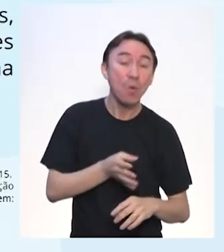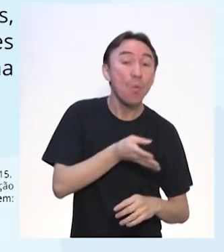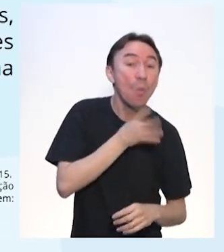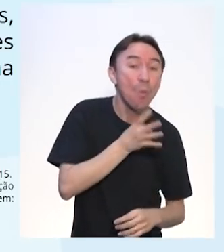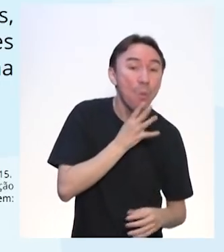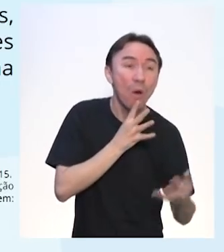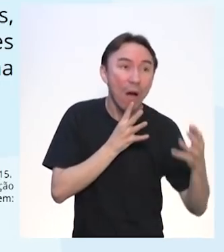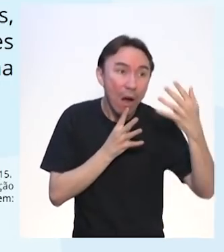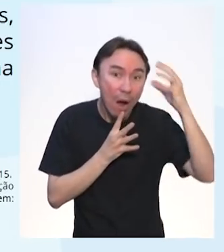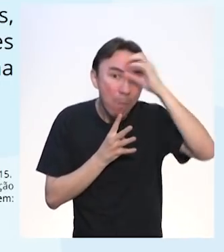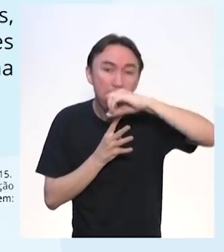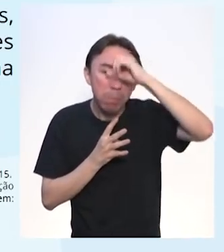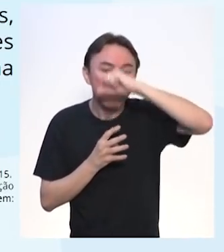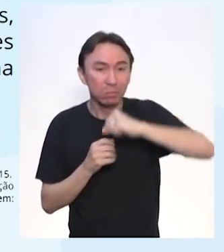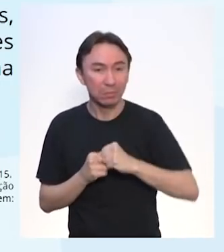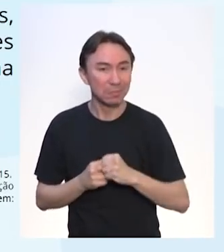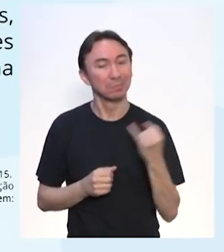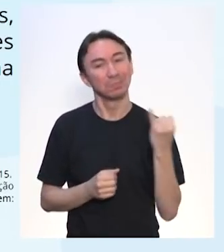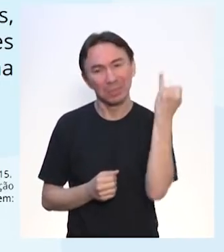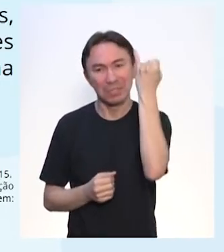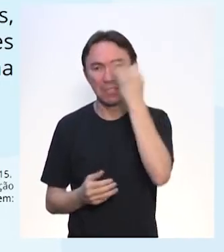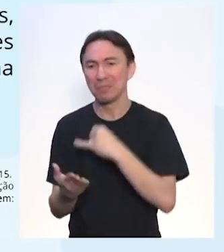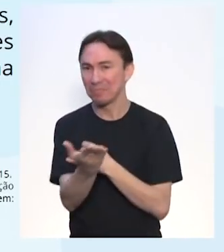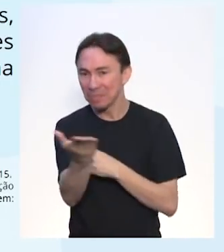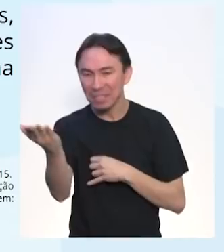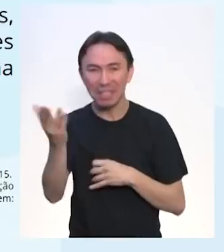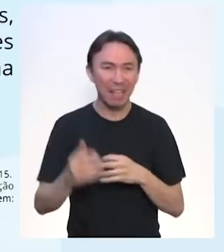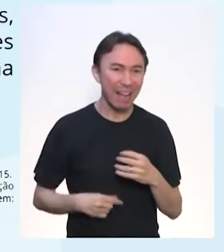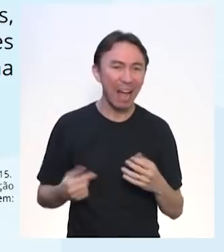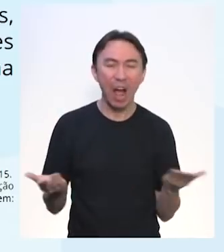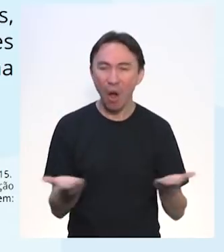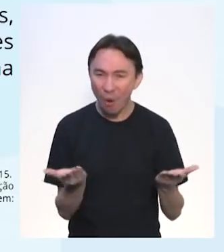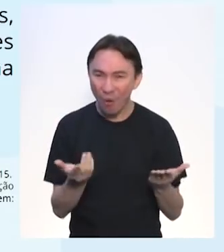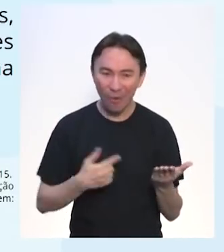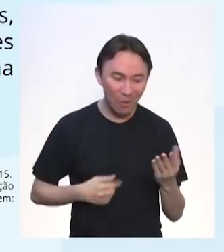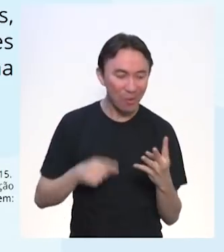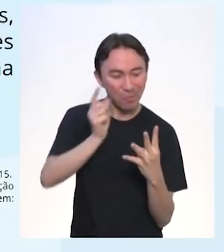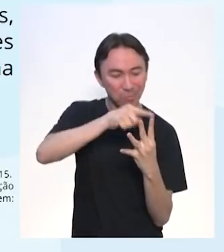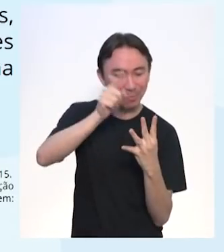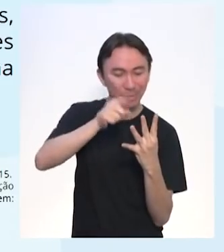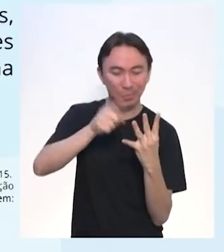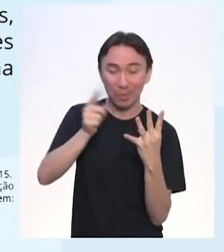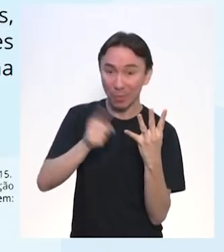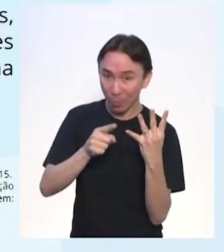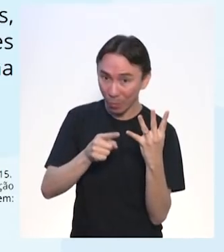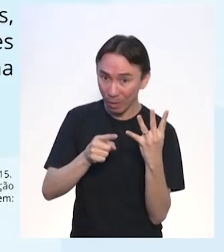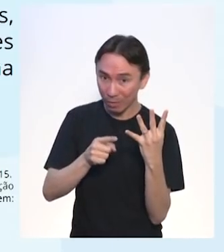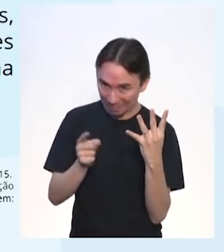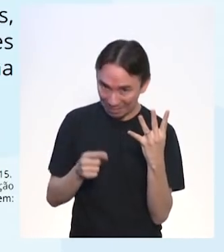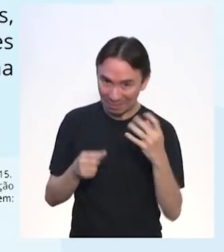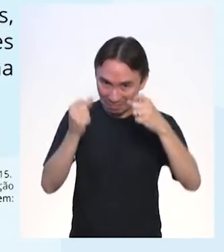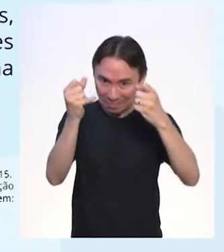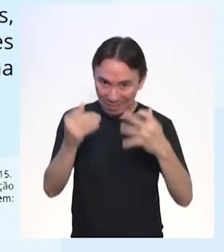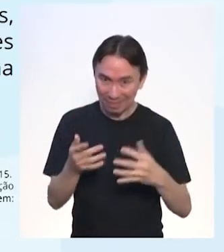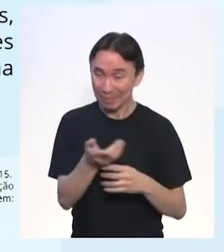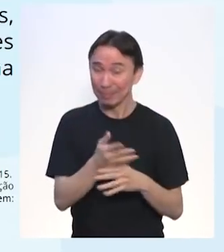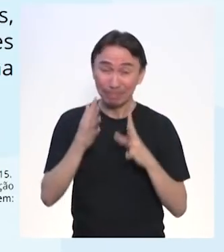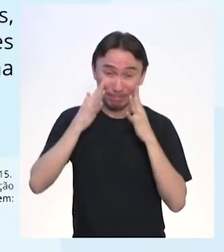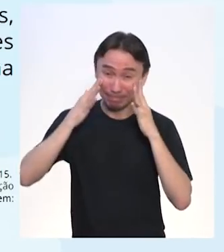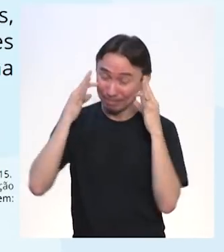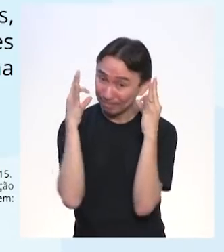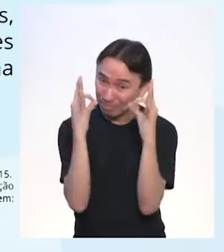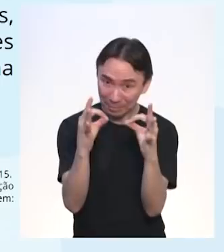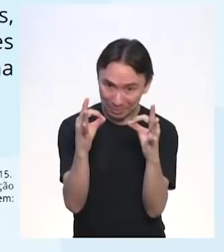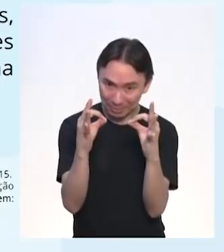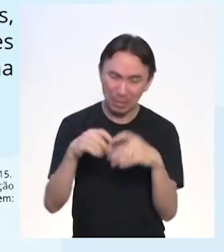focar bastante nesse momento em que a gente vai conversando sobre os 4 eixos, porque mais para frente a gente vai retomá-los,